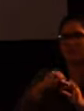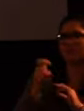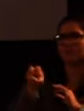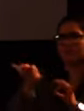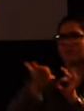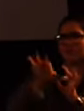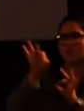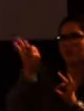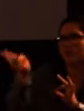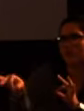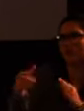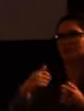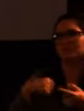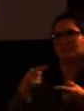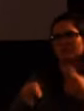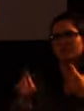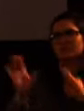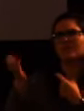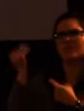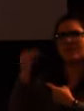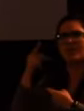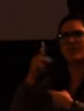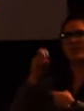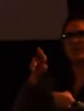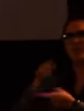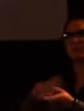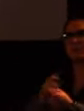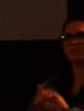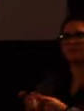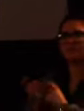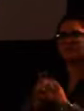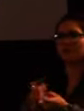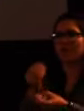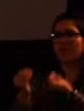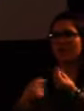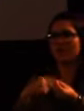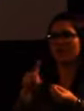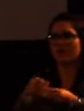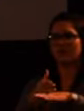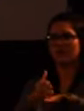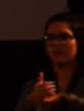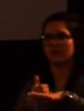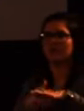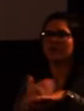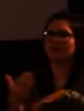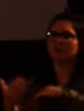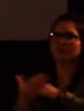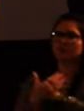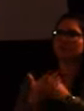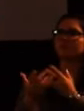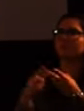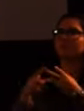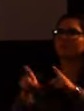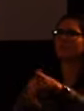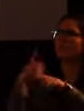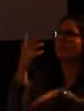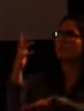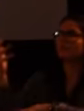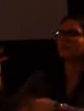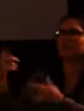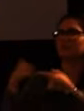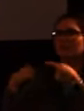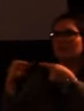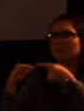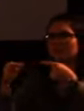preceito muito discutido e debatido no PDD1, que é a mobilidade urbana sustentável, tá certo? Nas